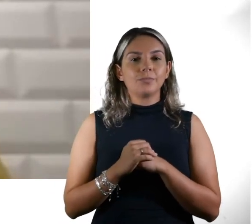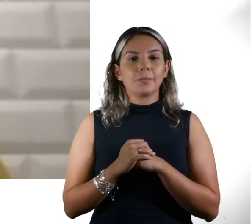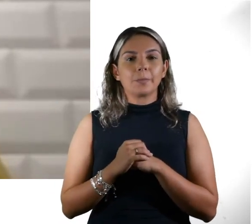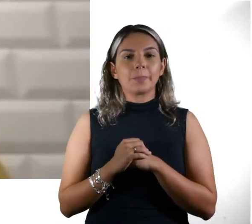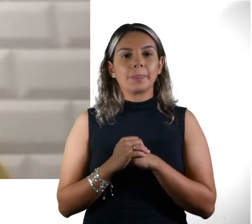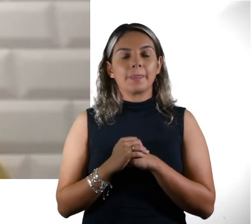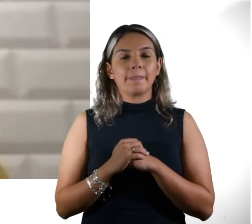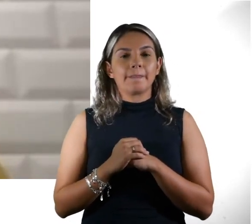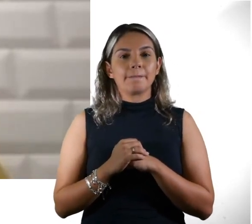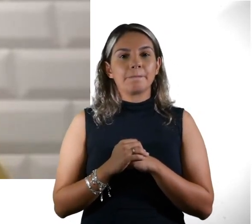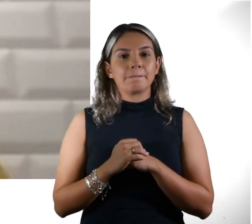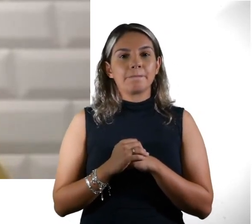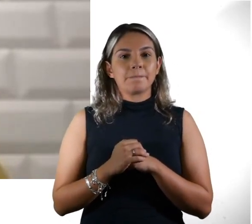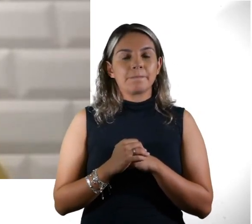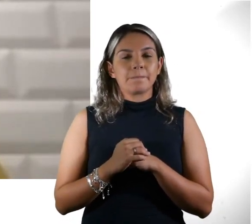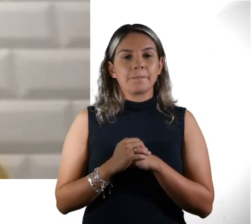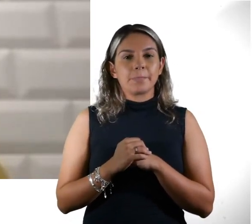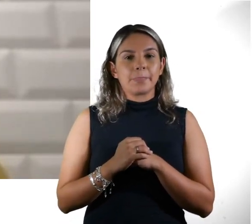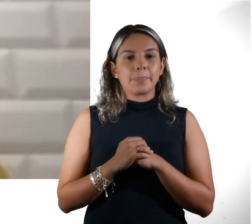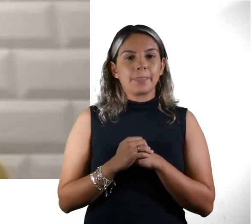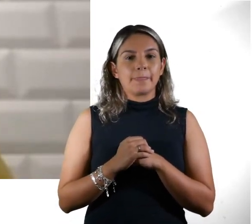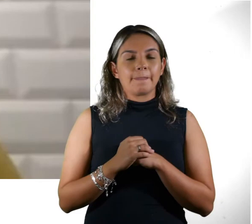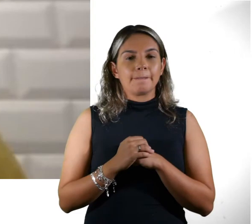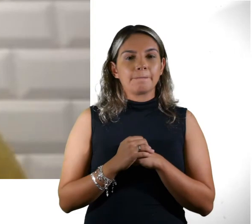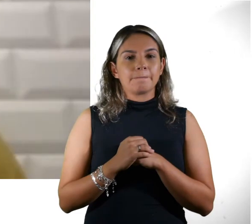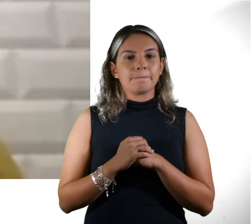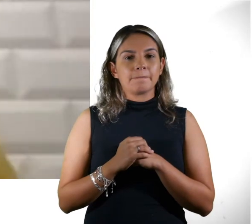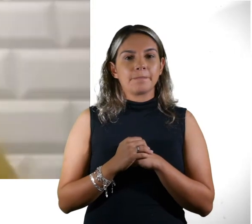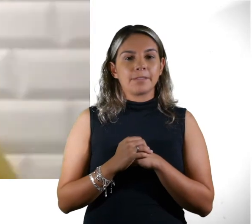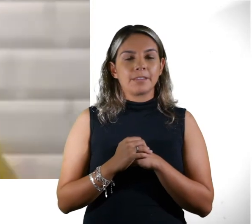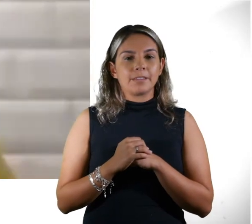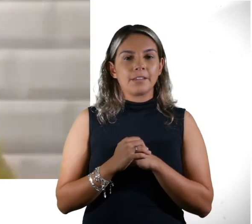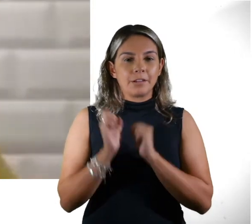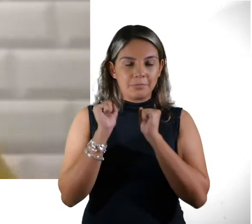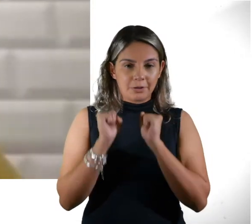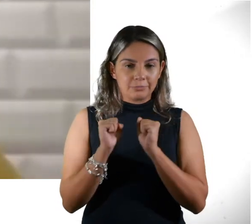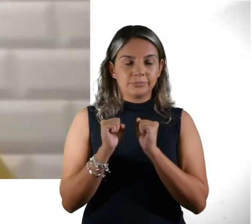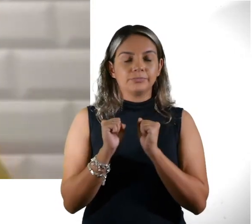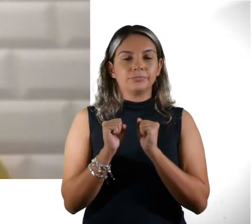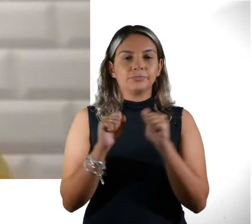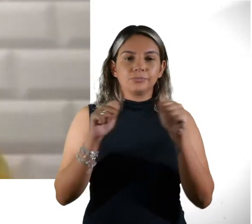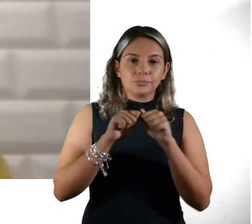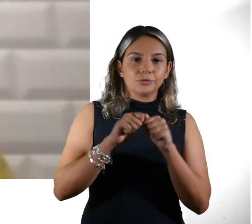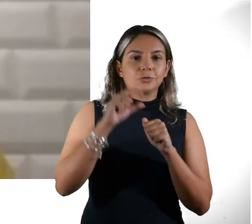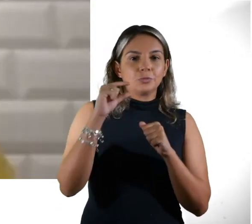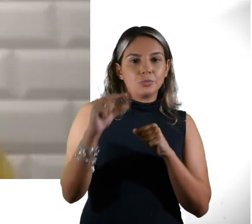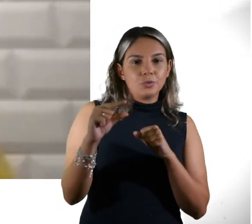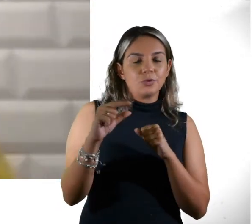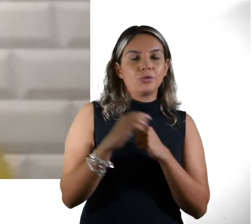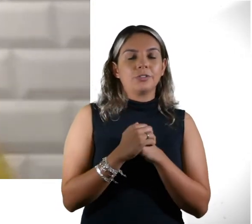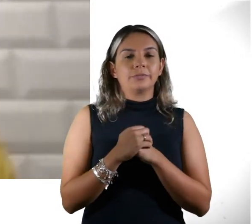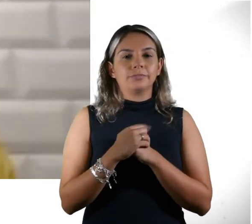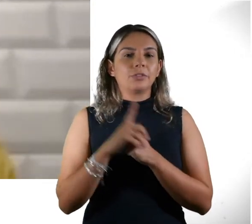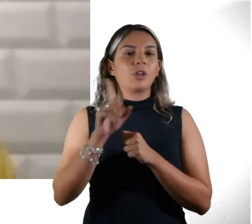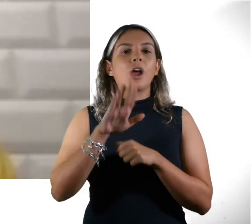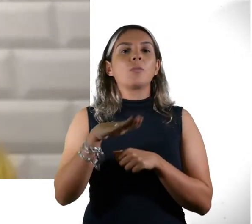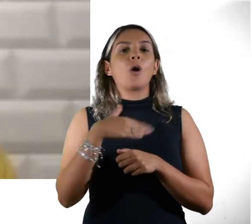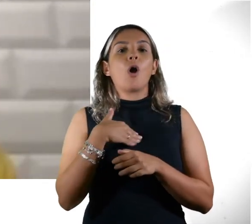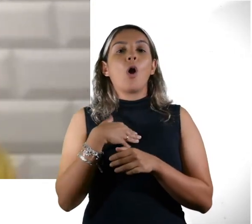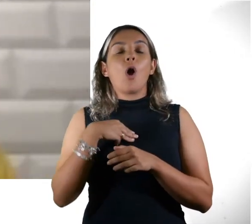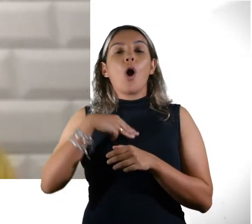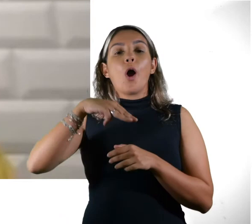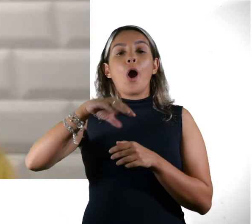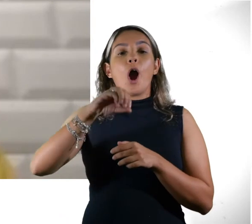isso. Então não. Eventualmente posso fazer um pouco aqui e ali, mas não é o meu